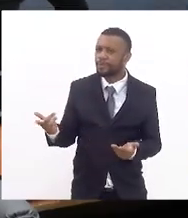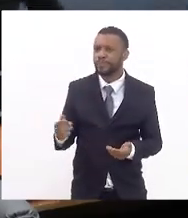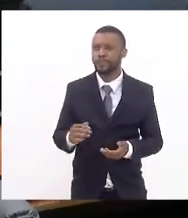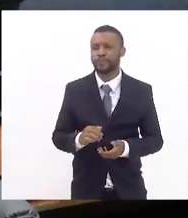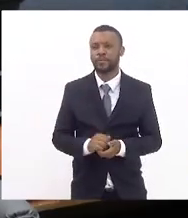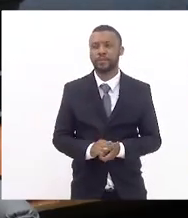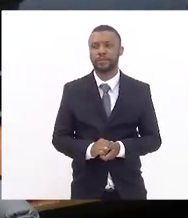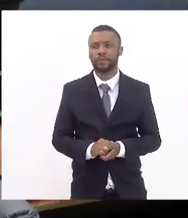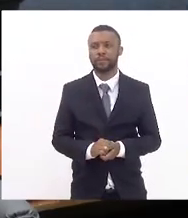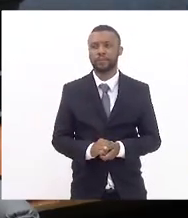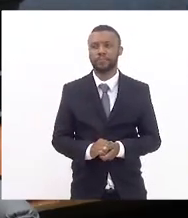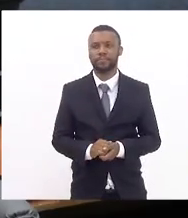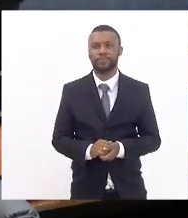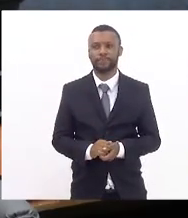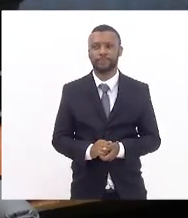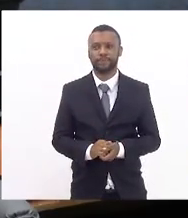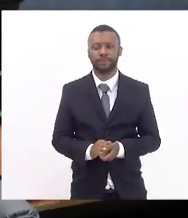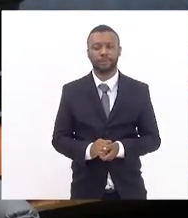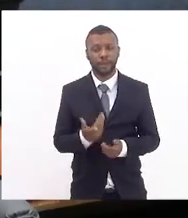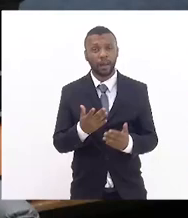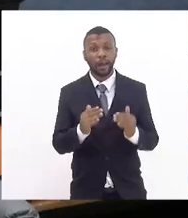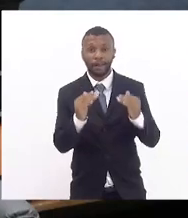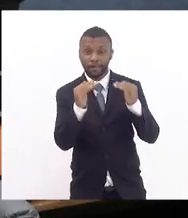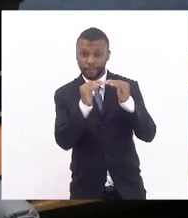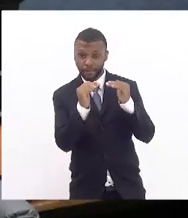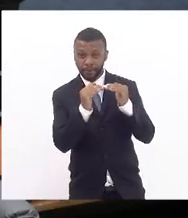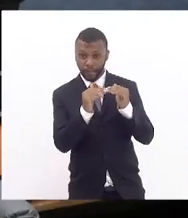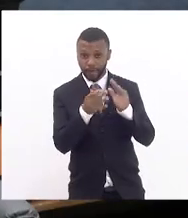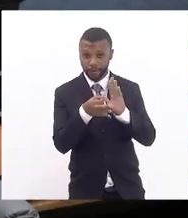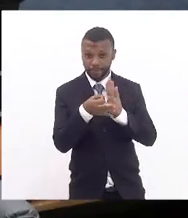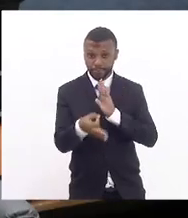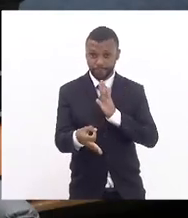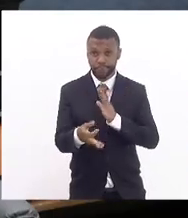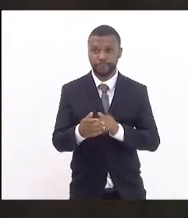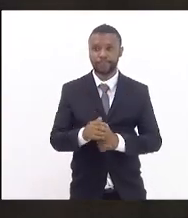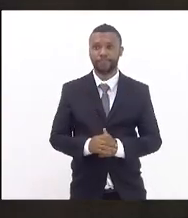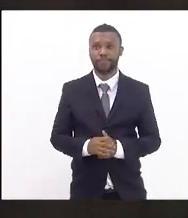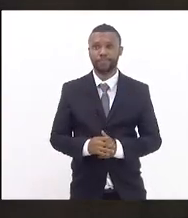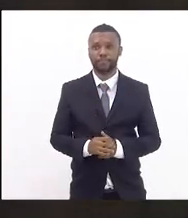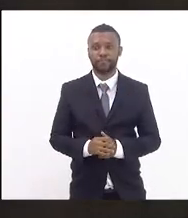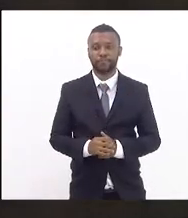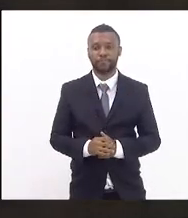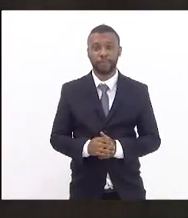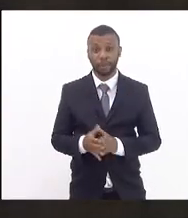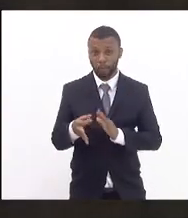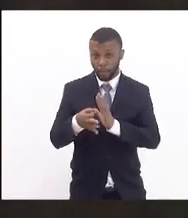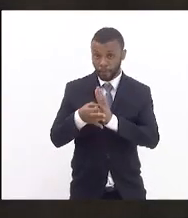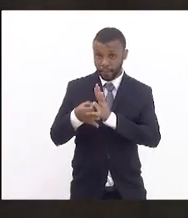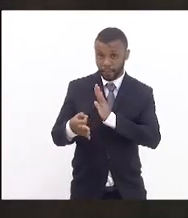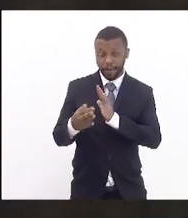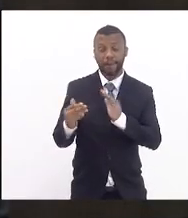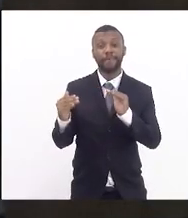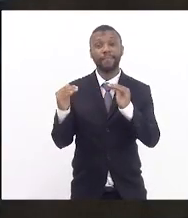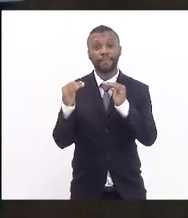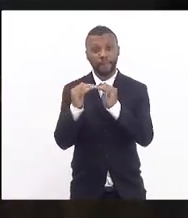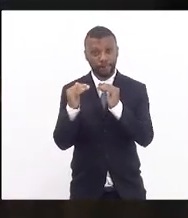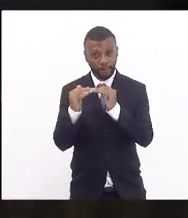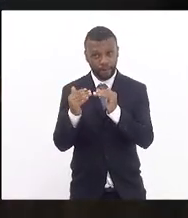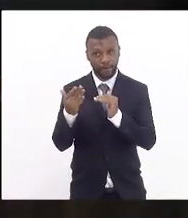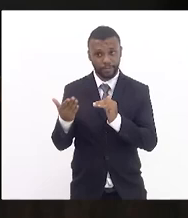Presidente, depois o senhor questionar. Parecer favorável, presidente. Parecer favorável. Agora